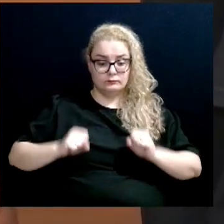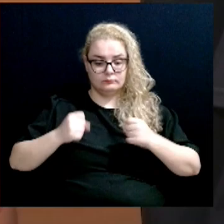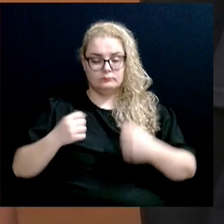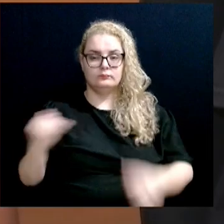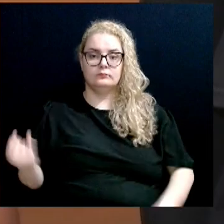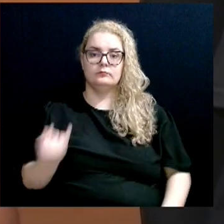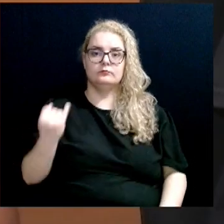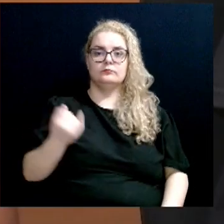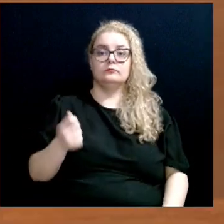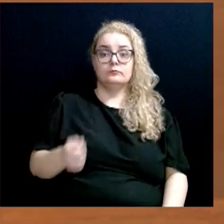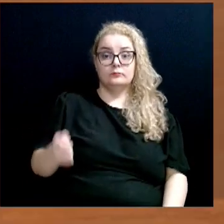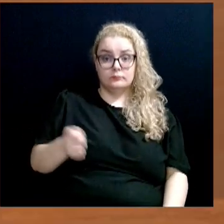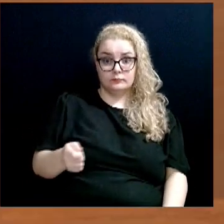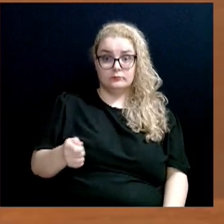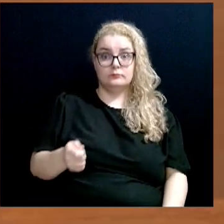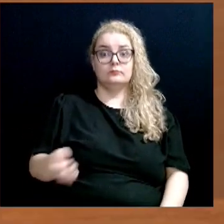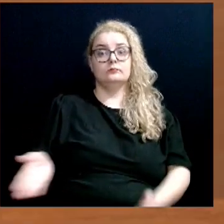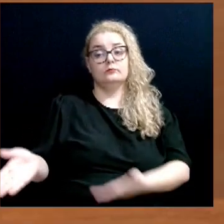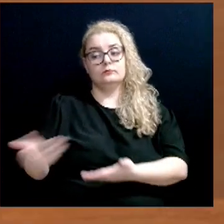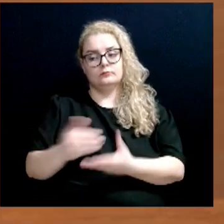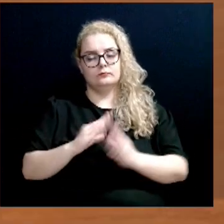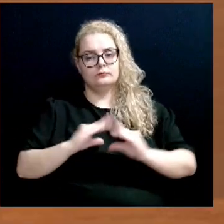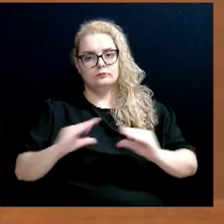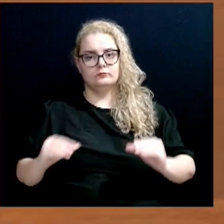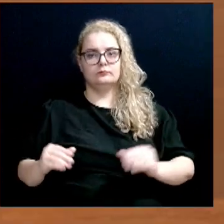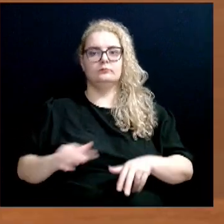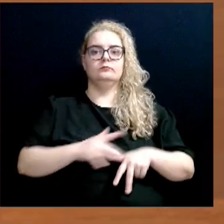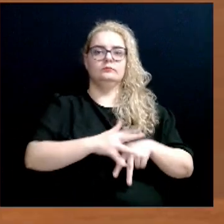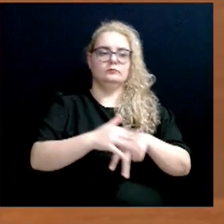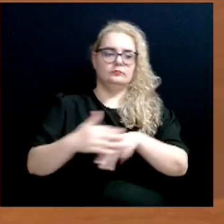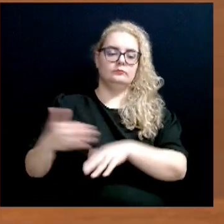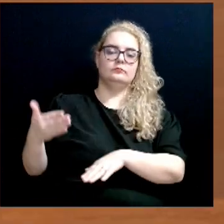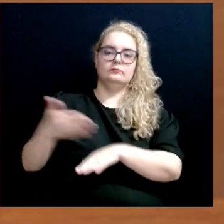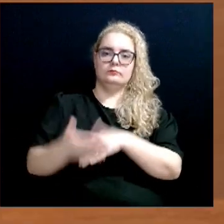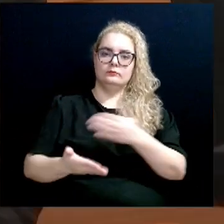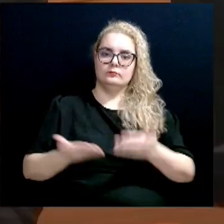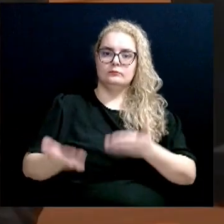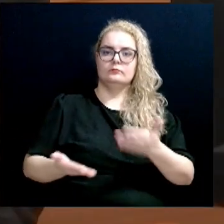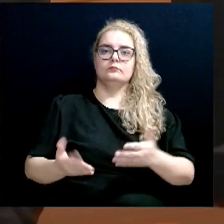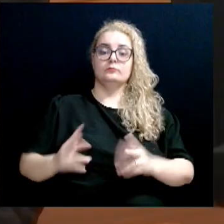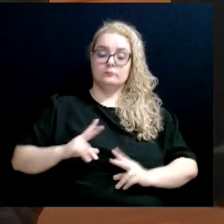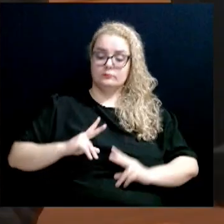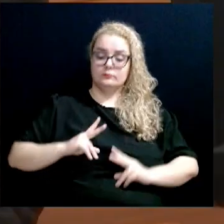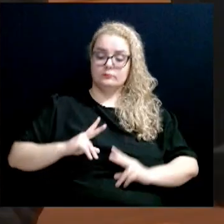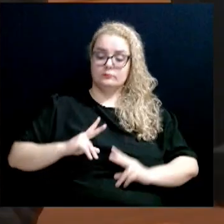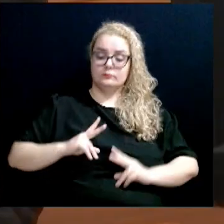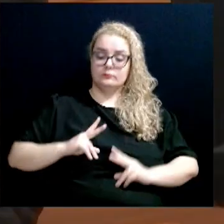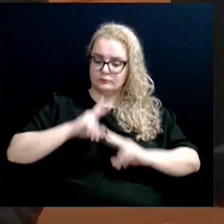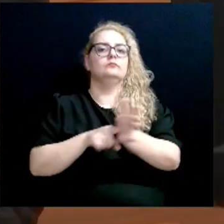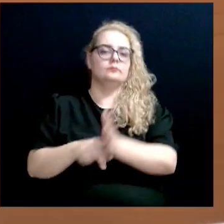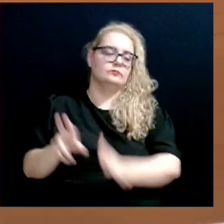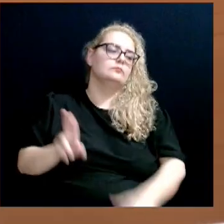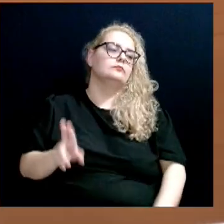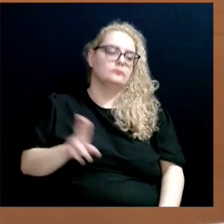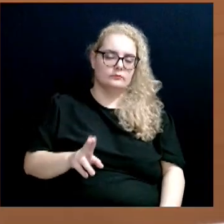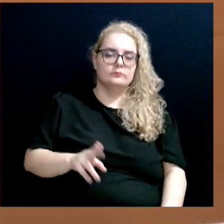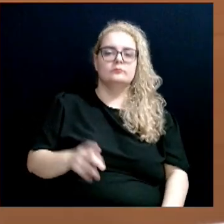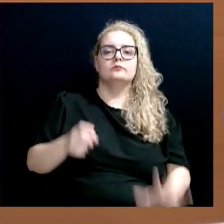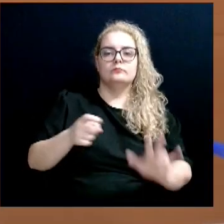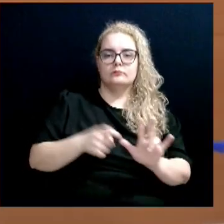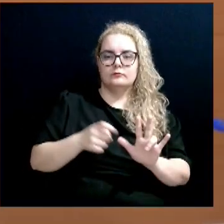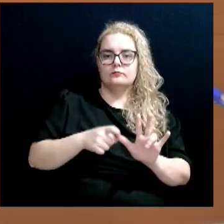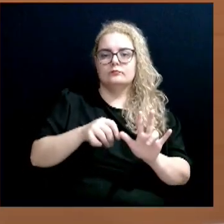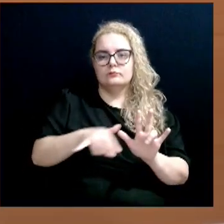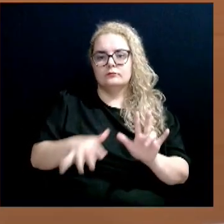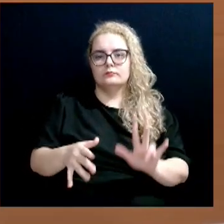no acolhimento de pacientes, no acesso ao tratamento e no fortalecimento da pesquisa sobre o uso medicinal da cannabis. E o que